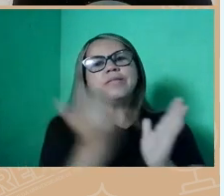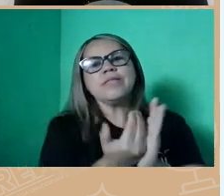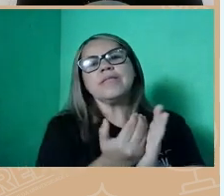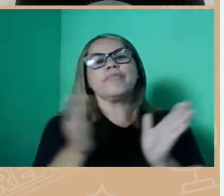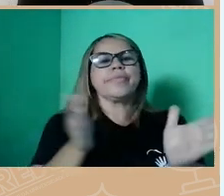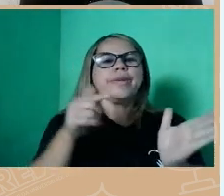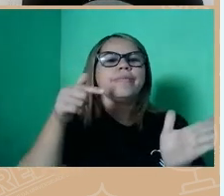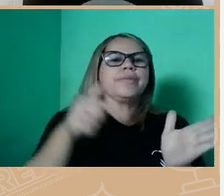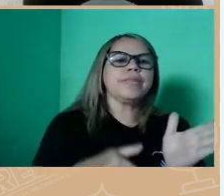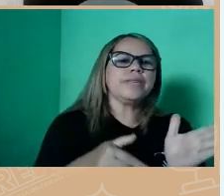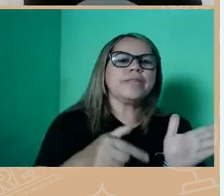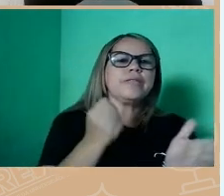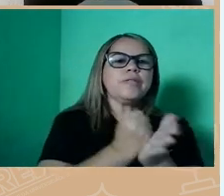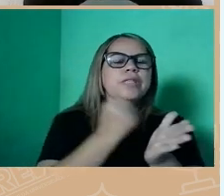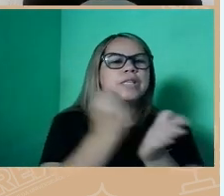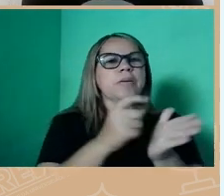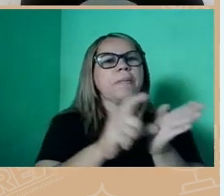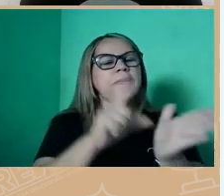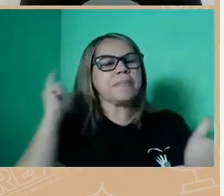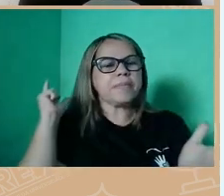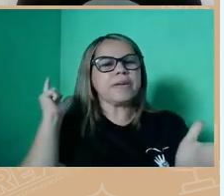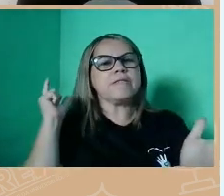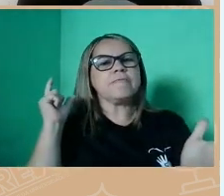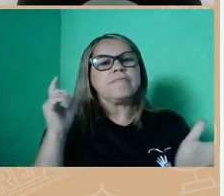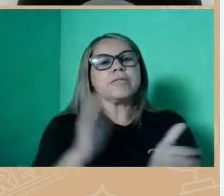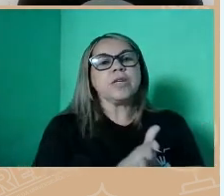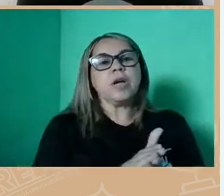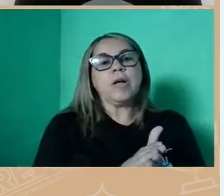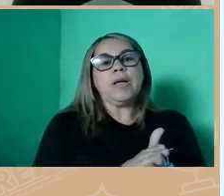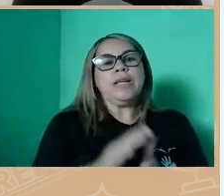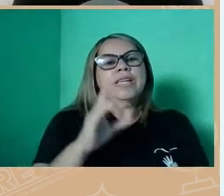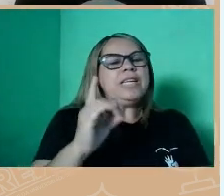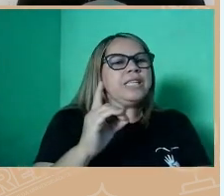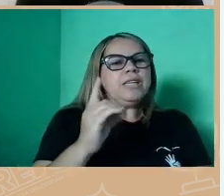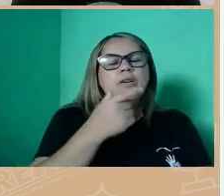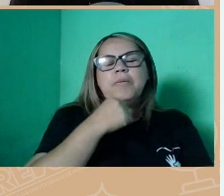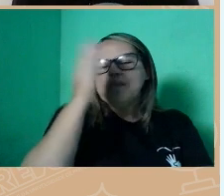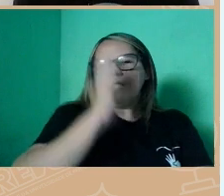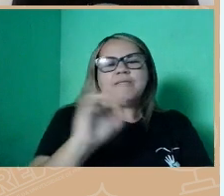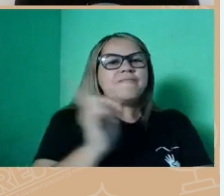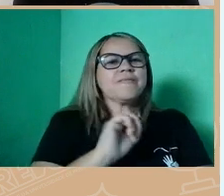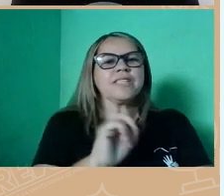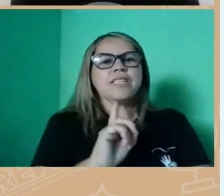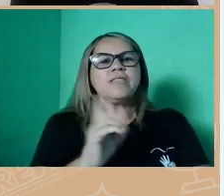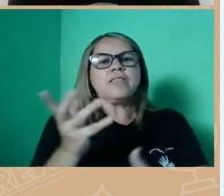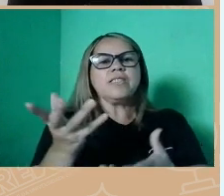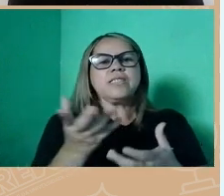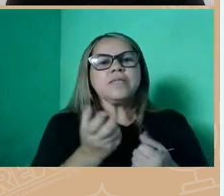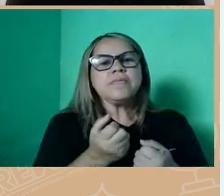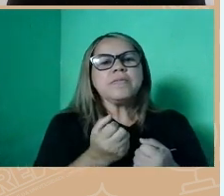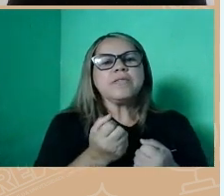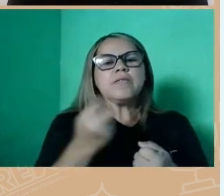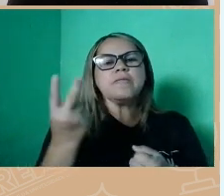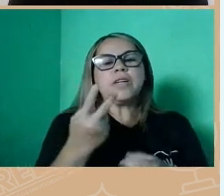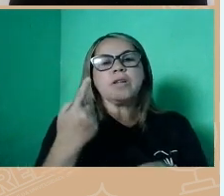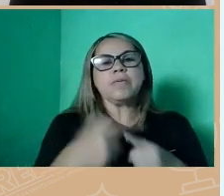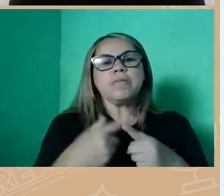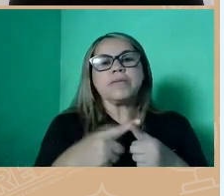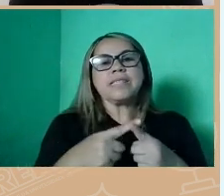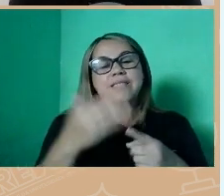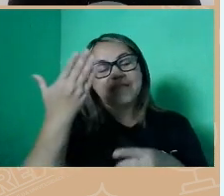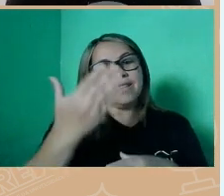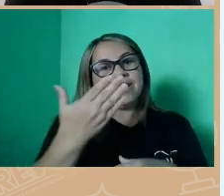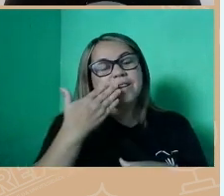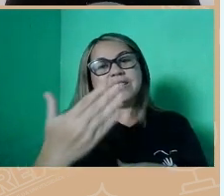pré-estabelecido. Letra D. O brasileiro não poderia receber o valor, diante disso, não cumpriu o